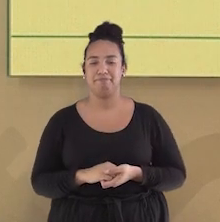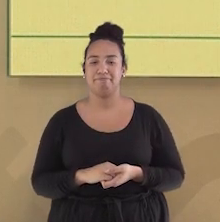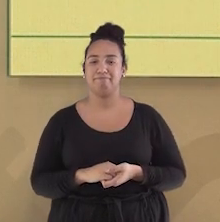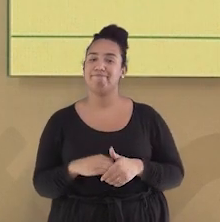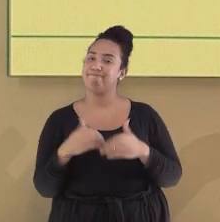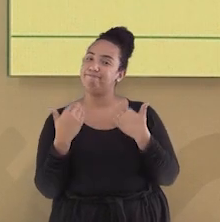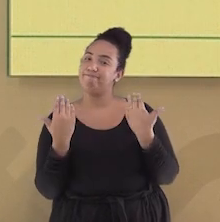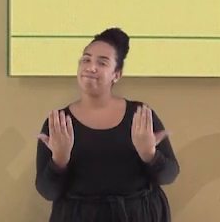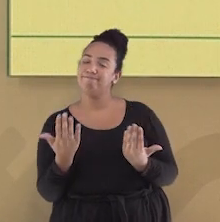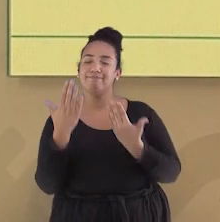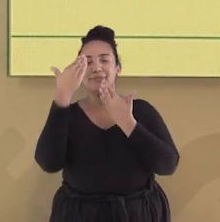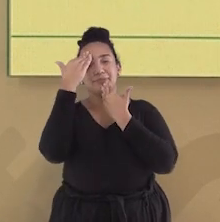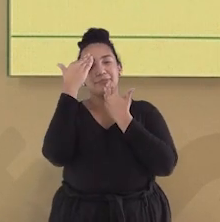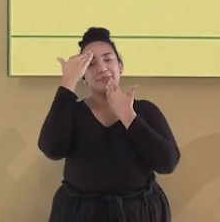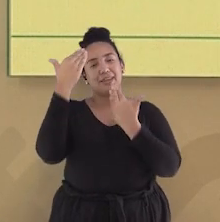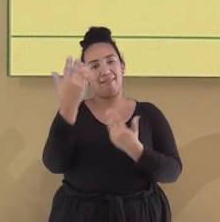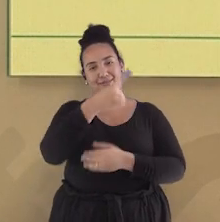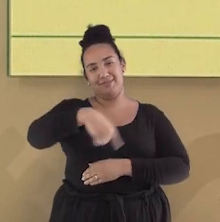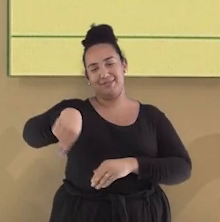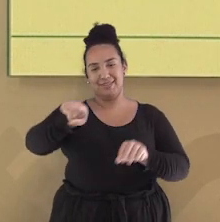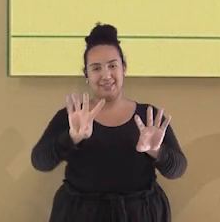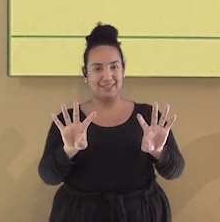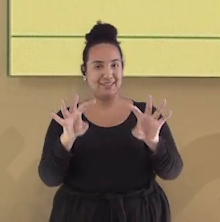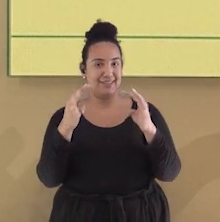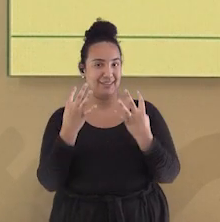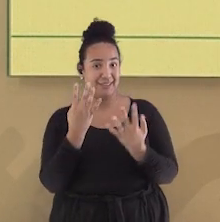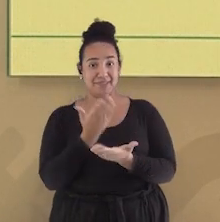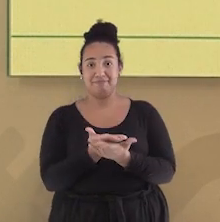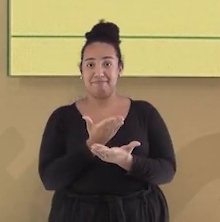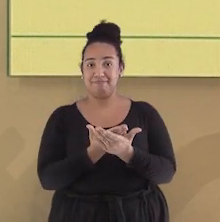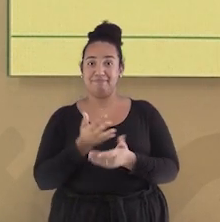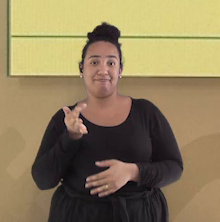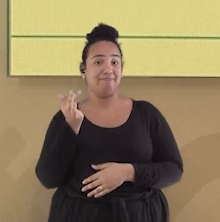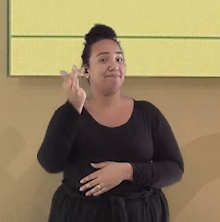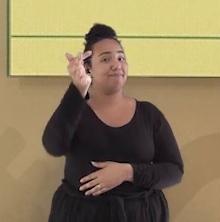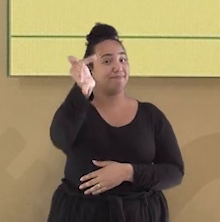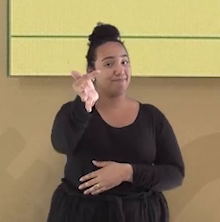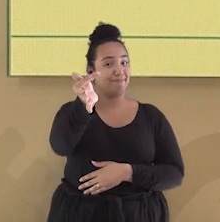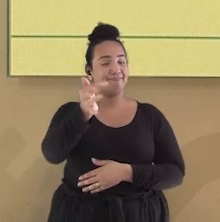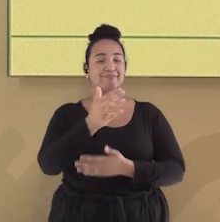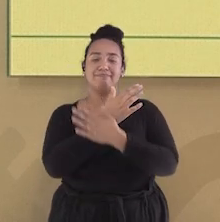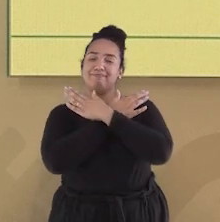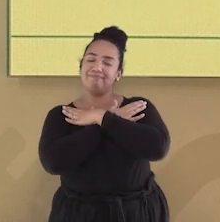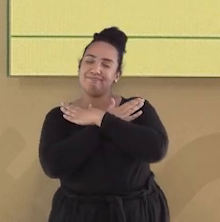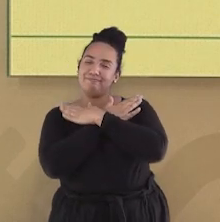isso, turma. Muito obrigada pela companhia. Nos vemos na próxima aula.